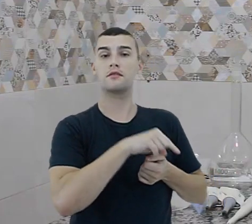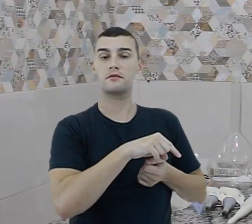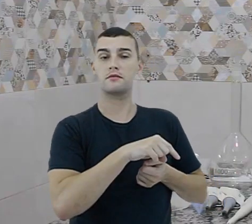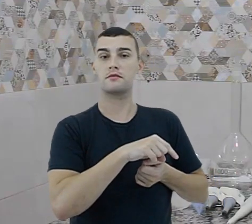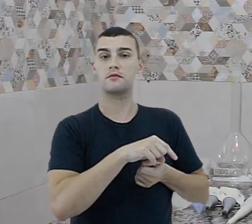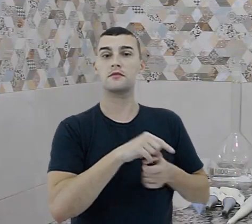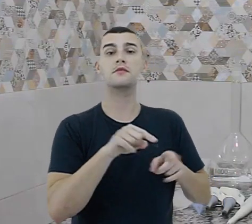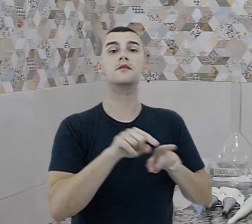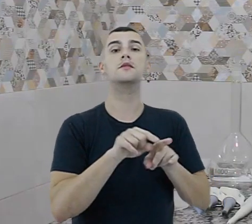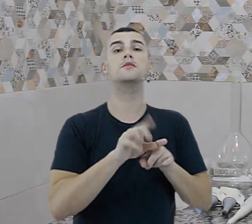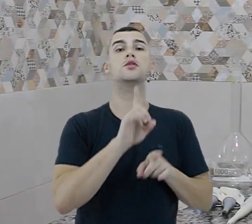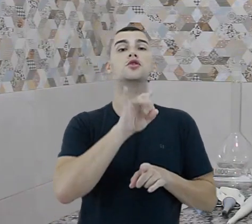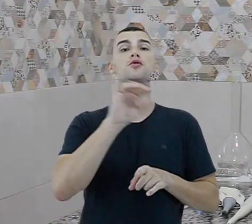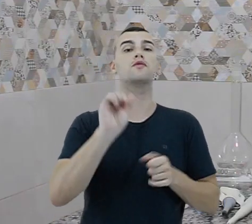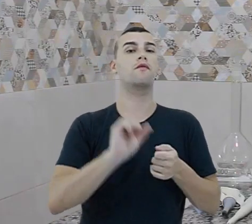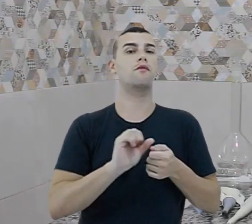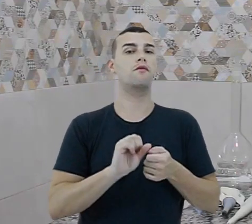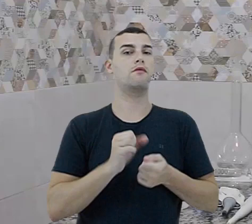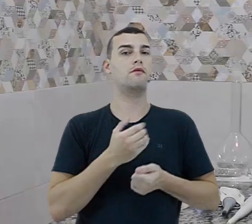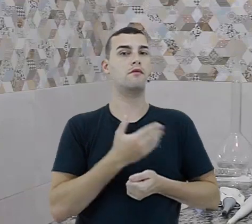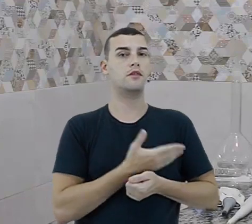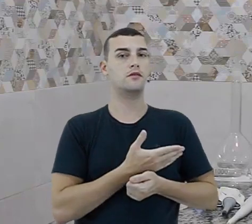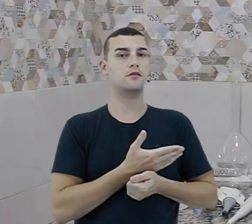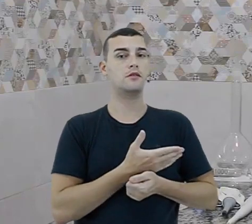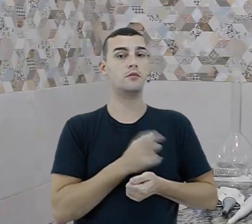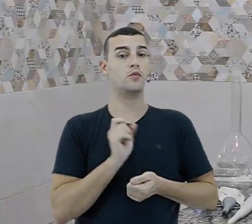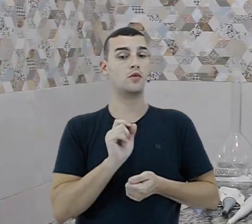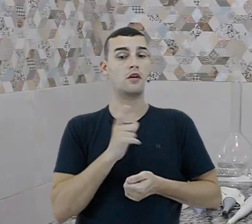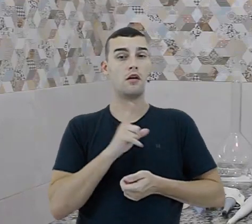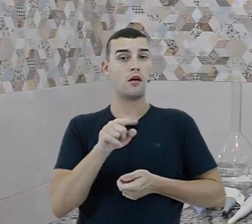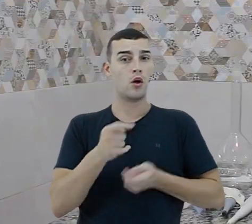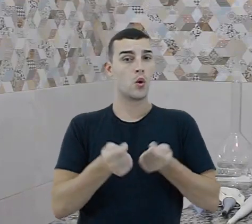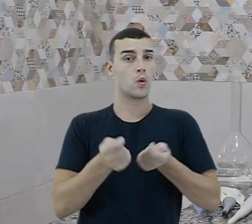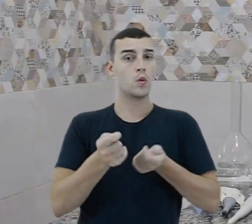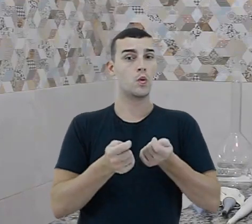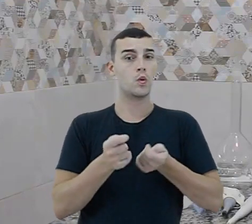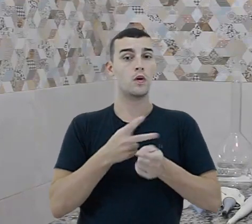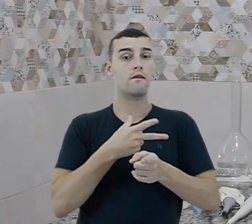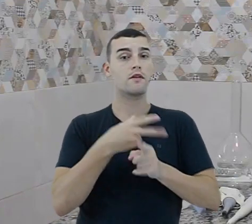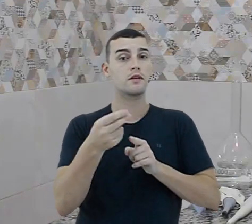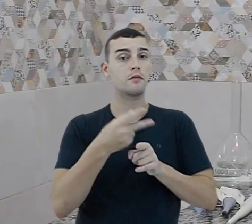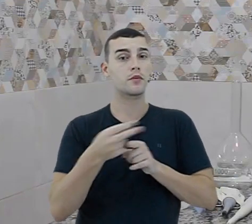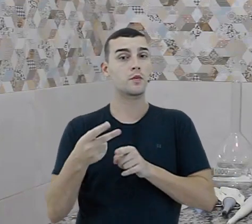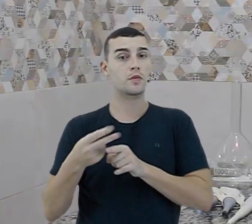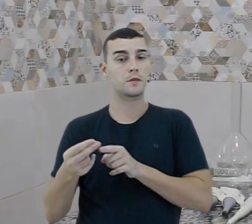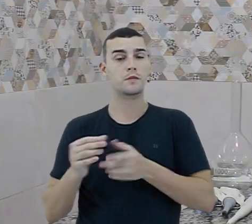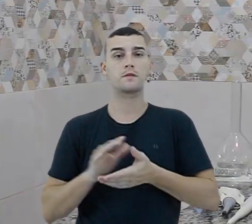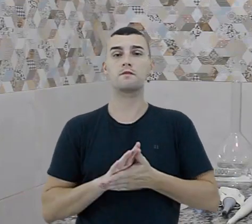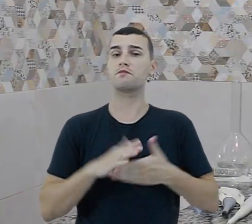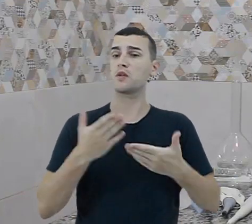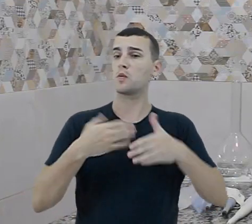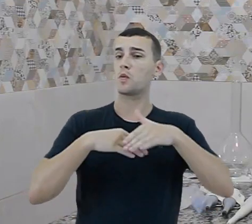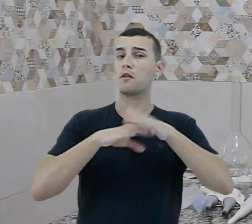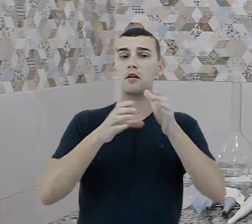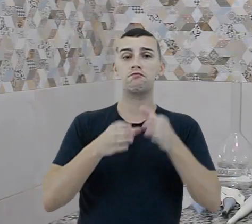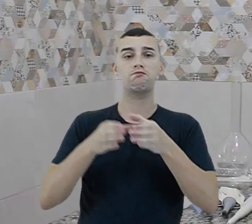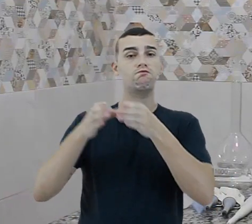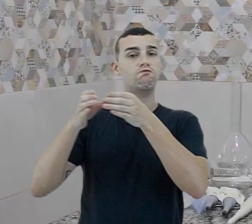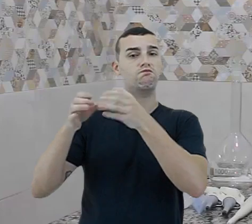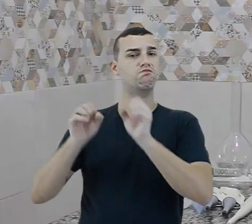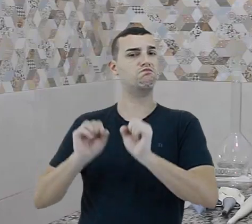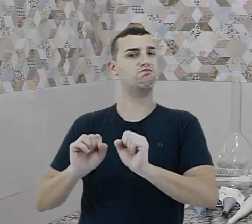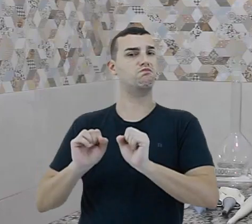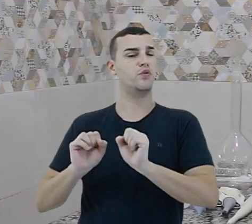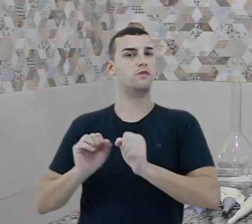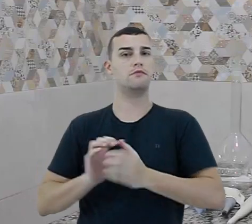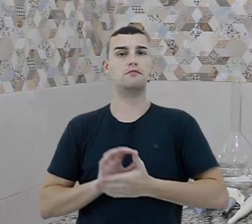produziu está identificado e a data que foi fabricada, para fins de controle de validade. Eu agora posso guardar